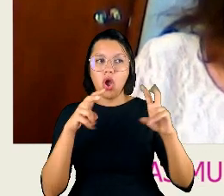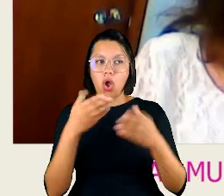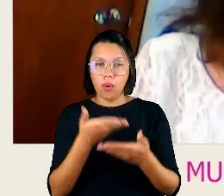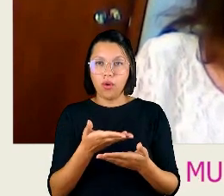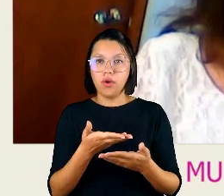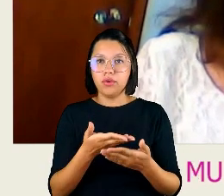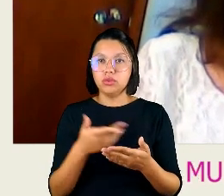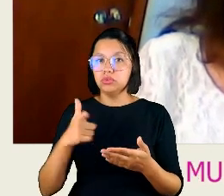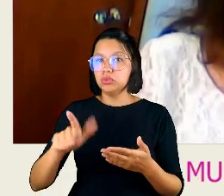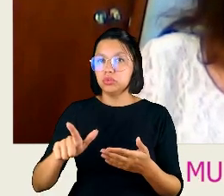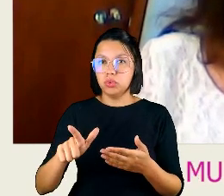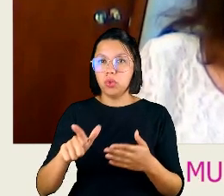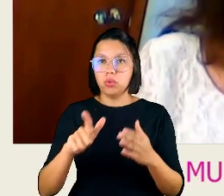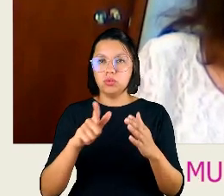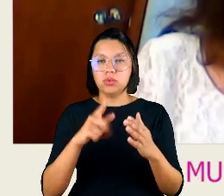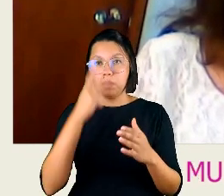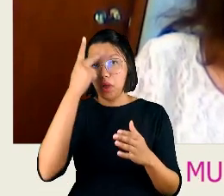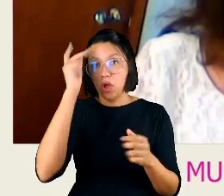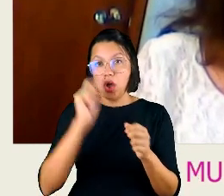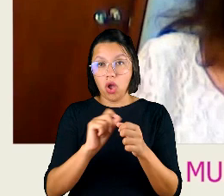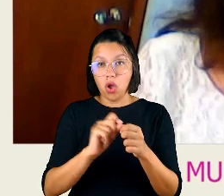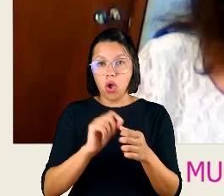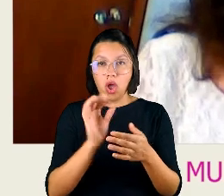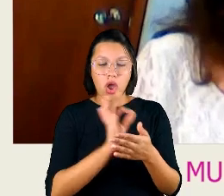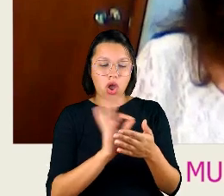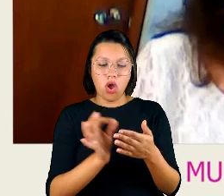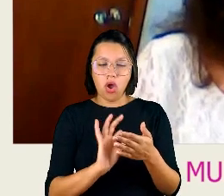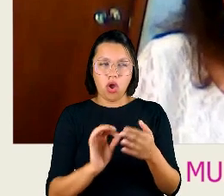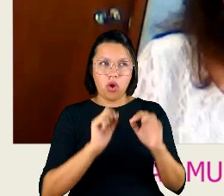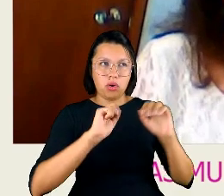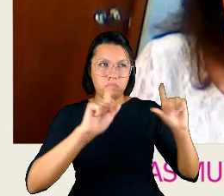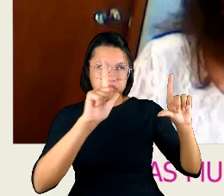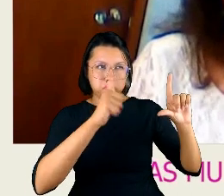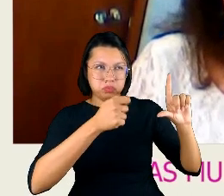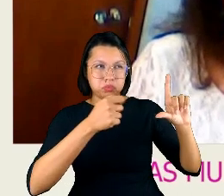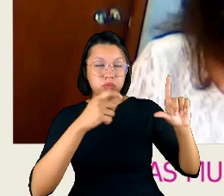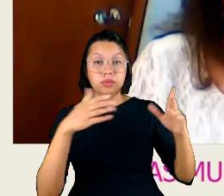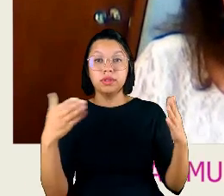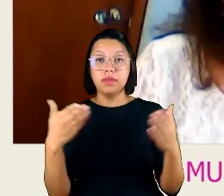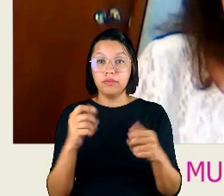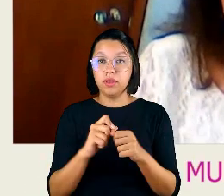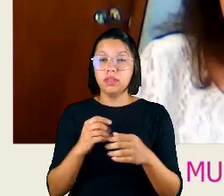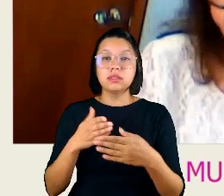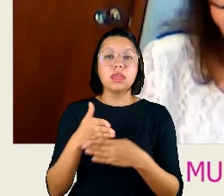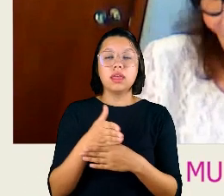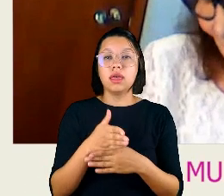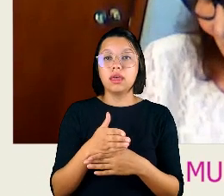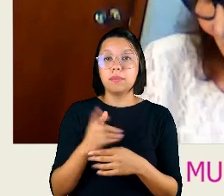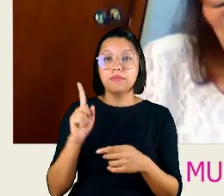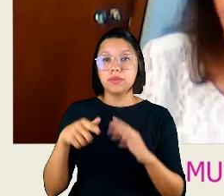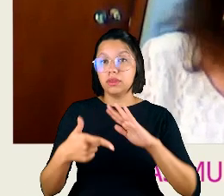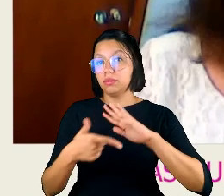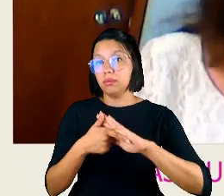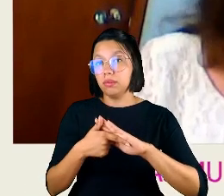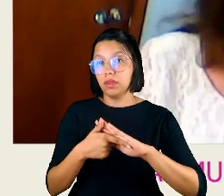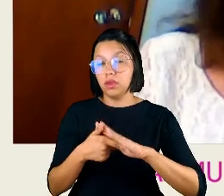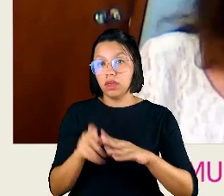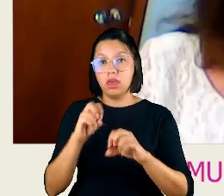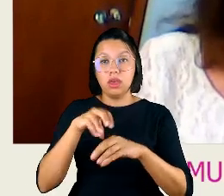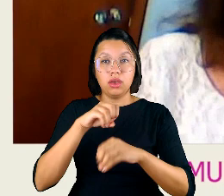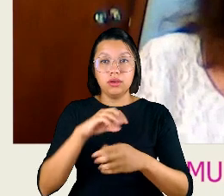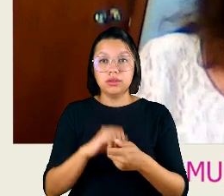também de novelas, e a gente tem feito essa entrada. Mas é um papel que é uma educação que leva a